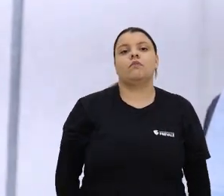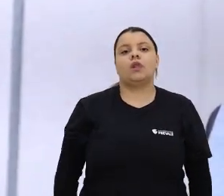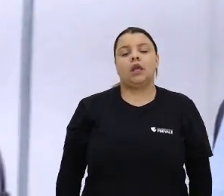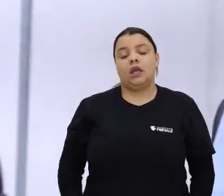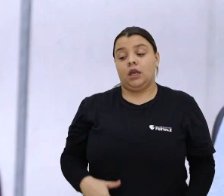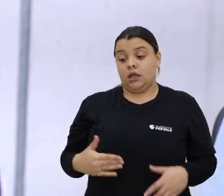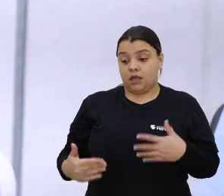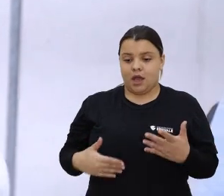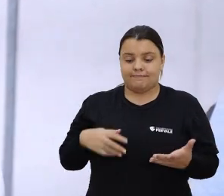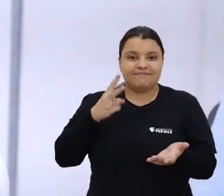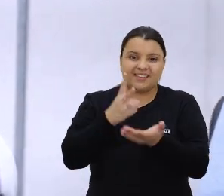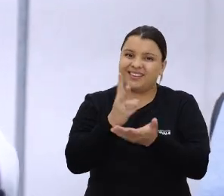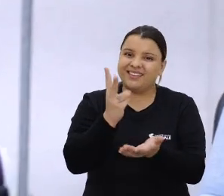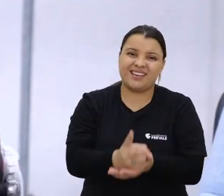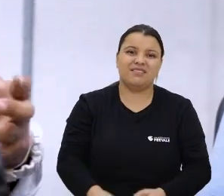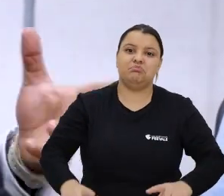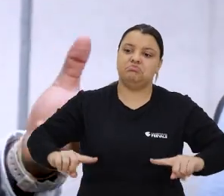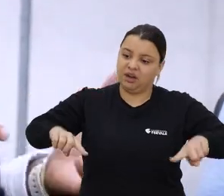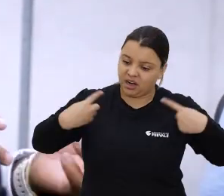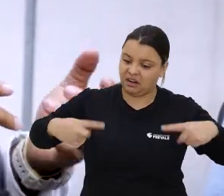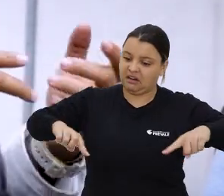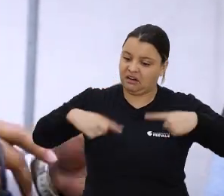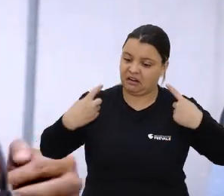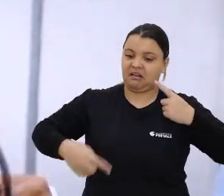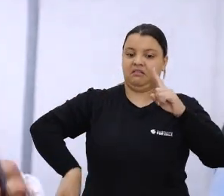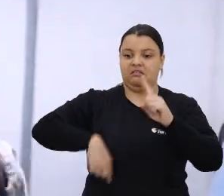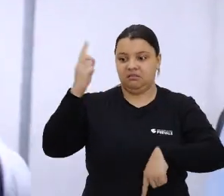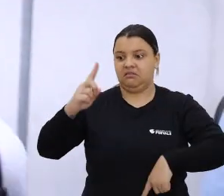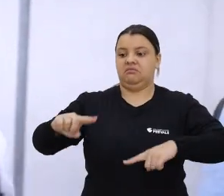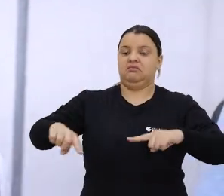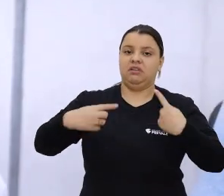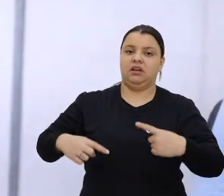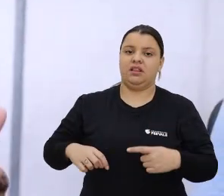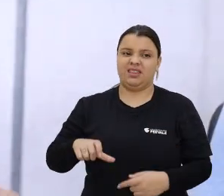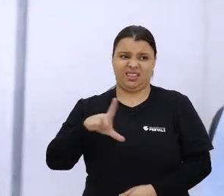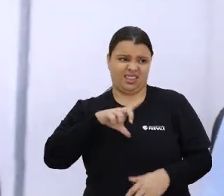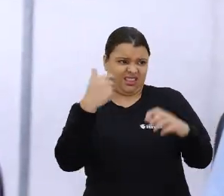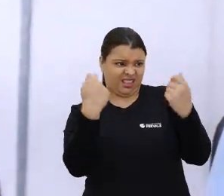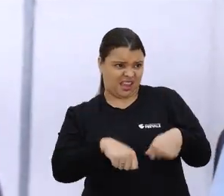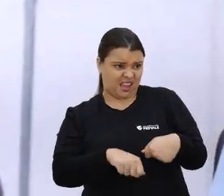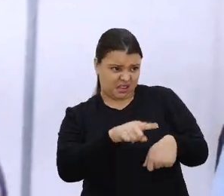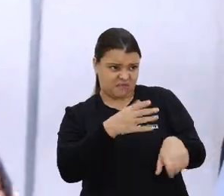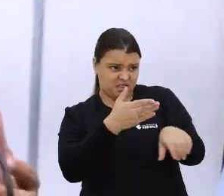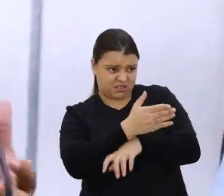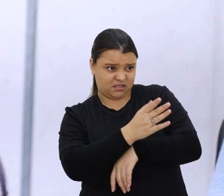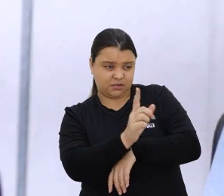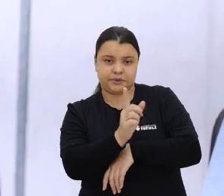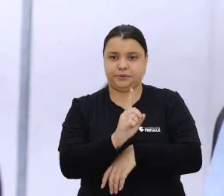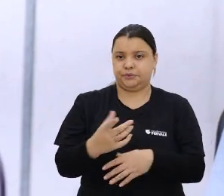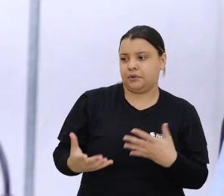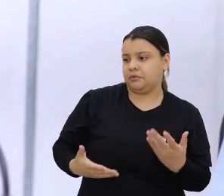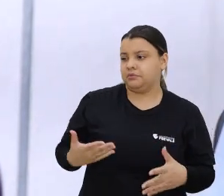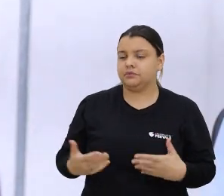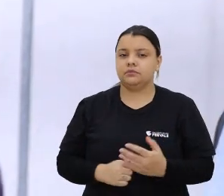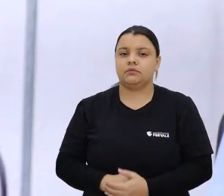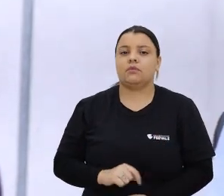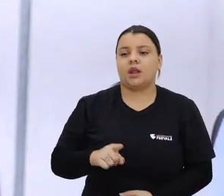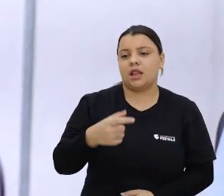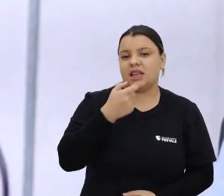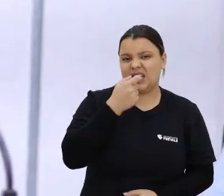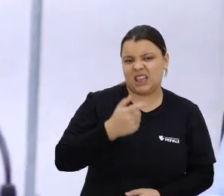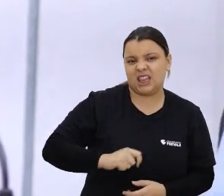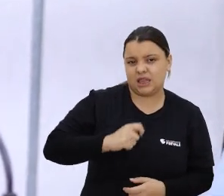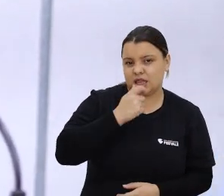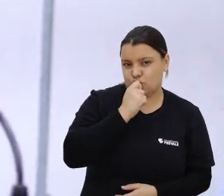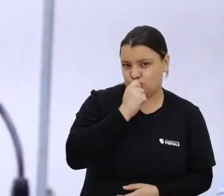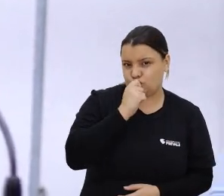quase que constante de se tem capacidade ou não de estar ocupando aquele espaço. E dentro da arbitragem, eu comecei